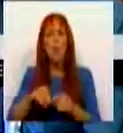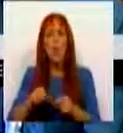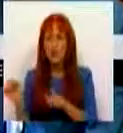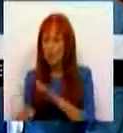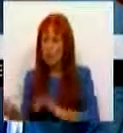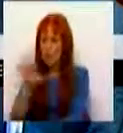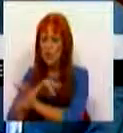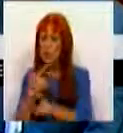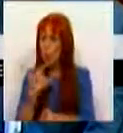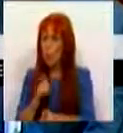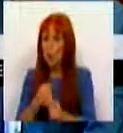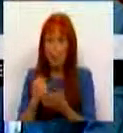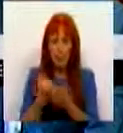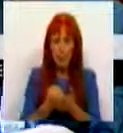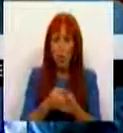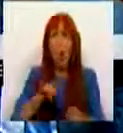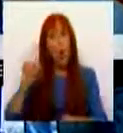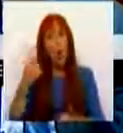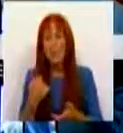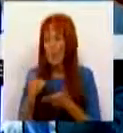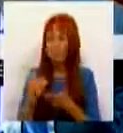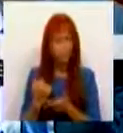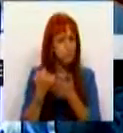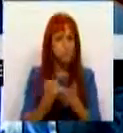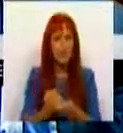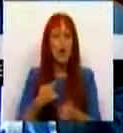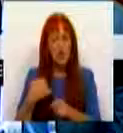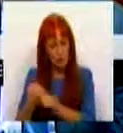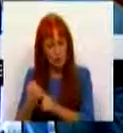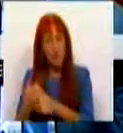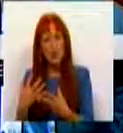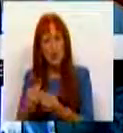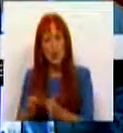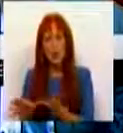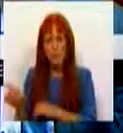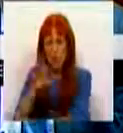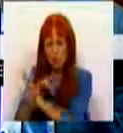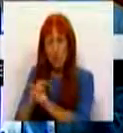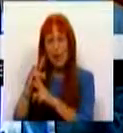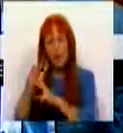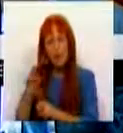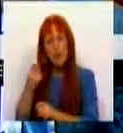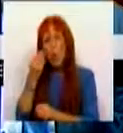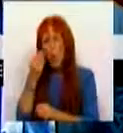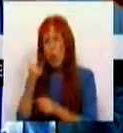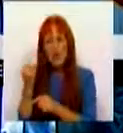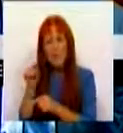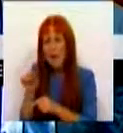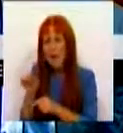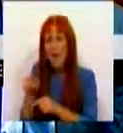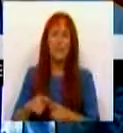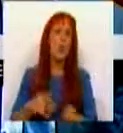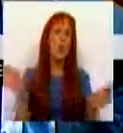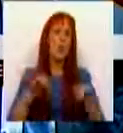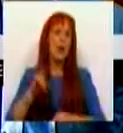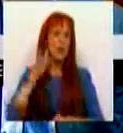os fundos comunitários não puderam apoiar ou poderão não conseguir apoiar, estamos a trabalhar então com a Comissão Europeia para encontrar também esses instrumentos.